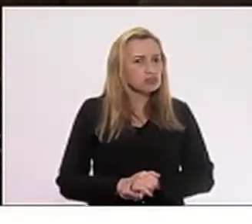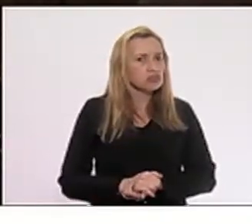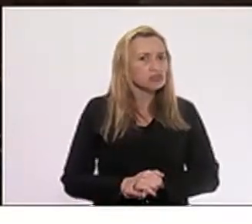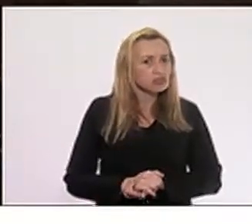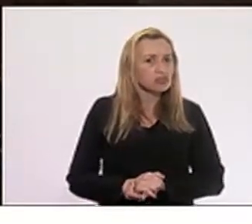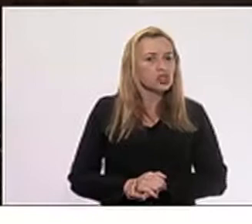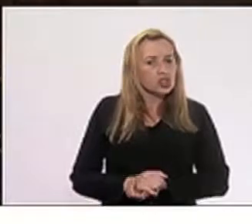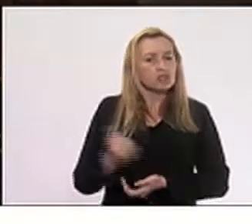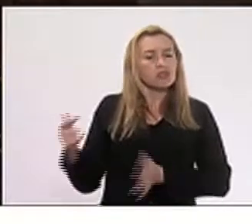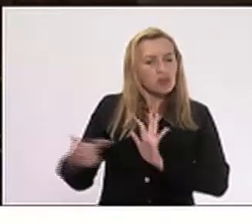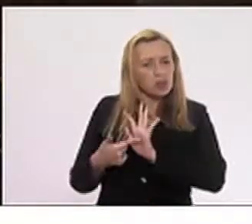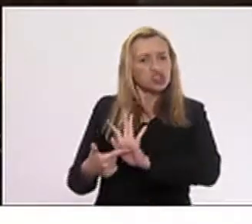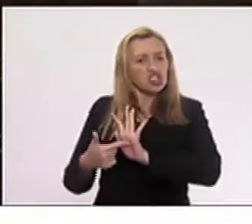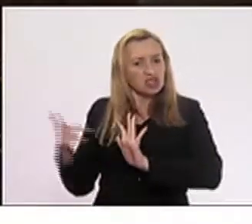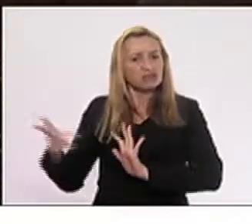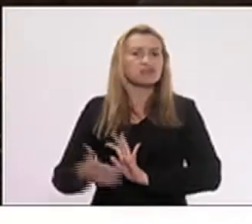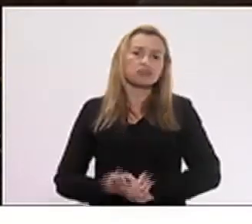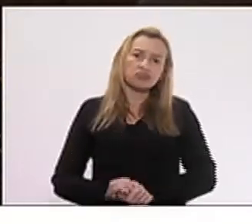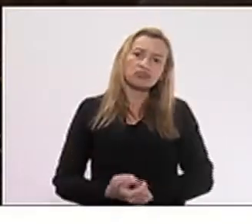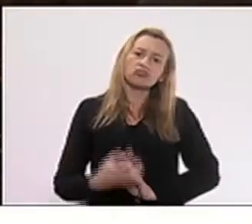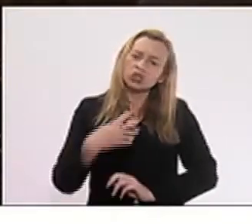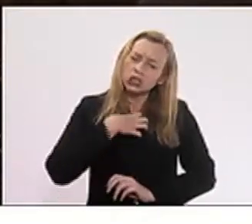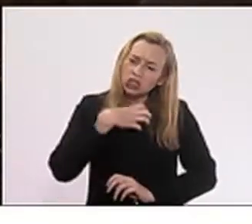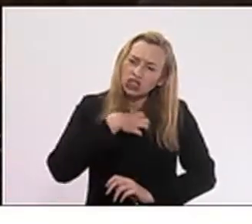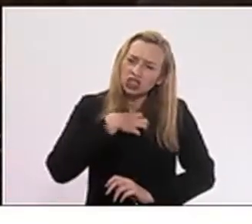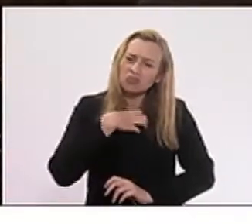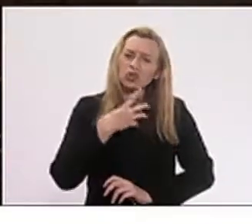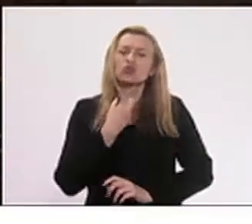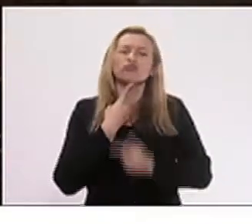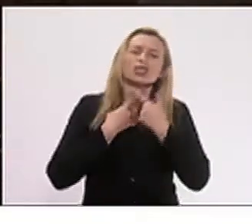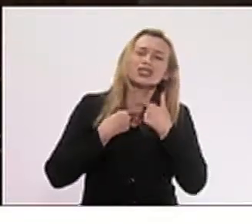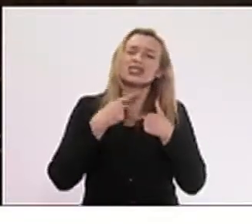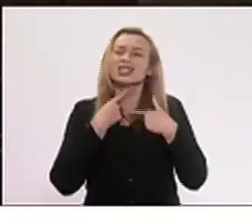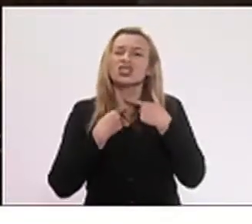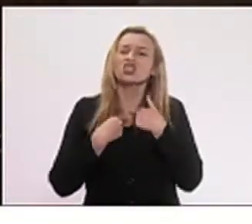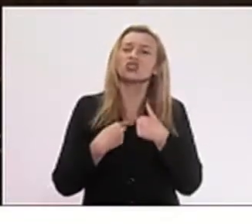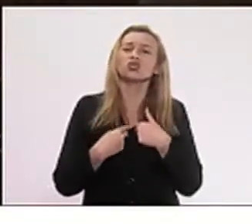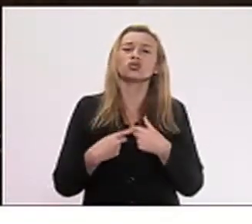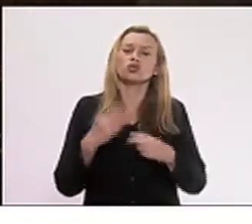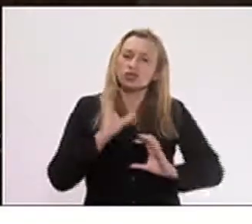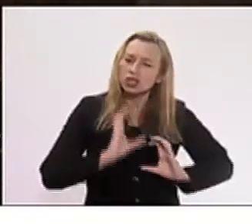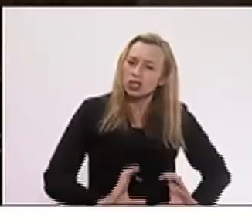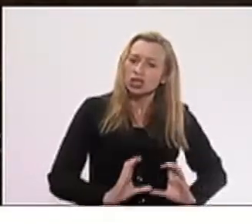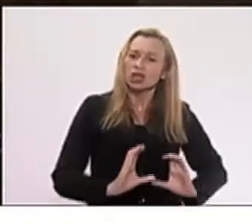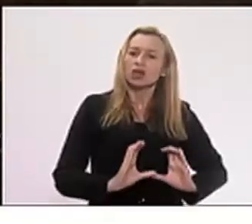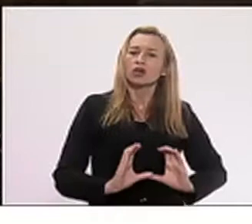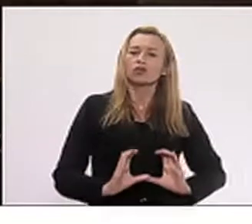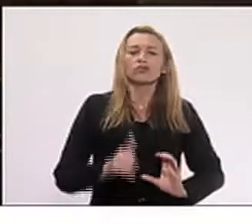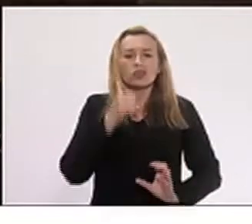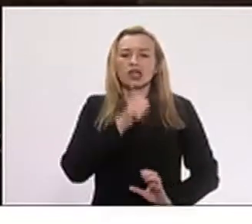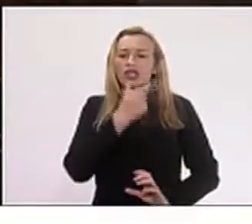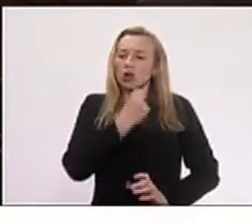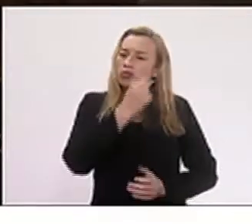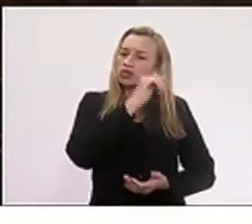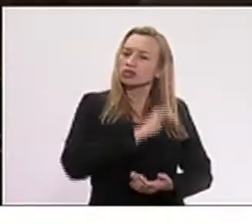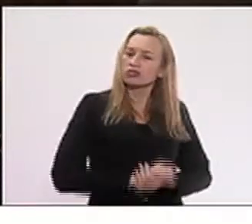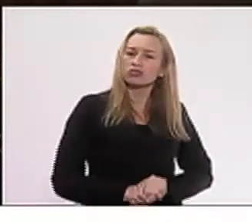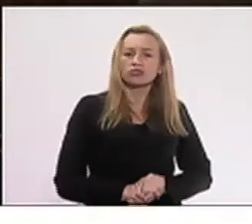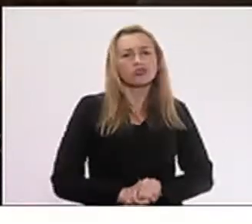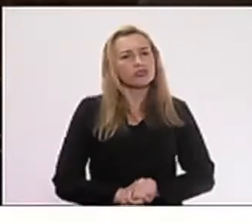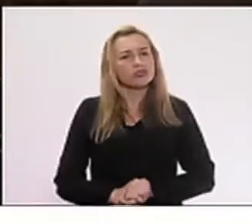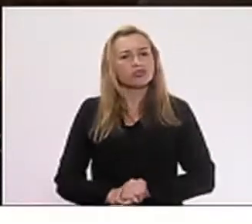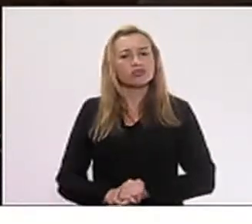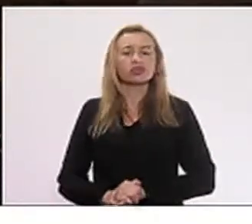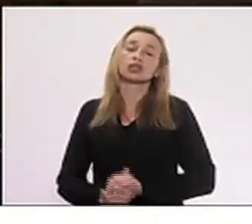sendo colocado como sentimento, como desejo do cidadão, da cidadã fluminense. E